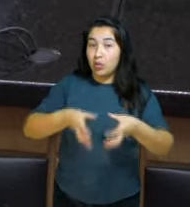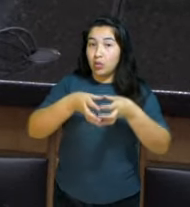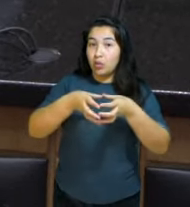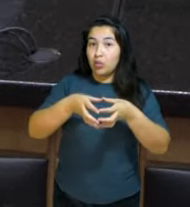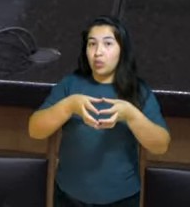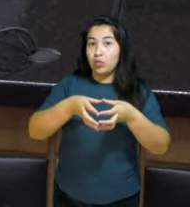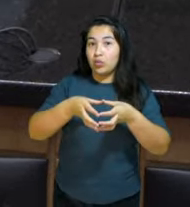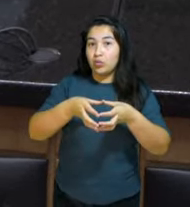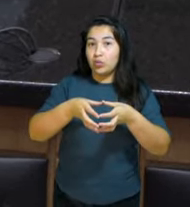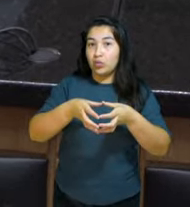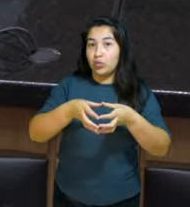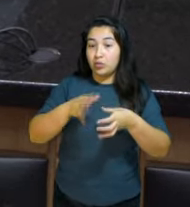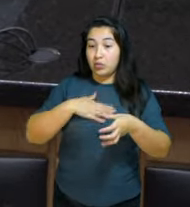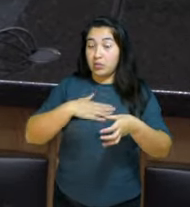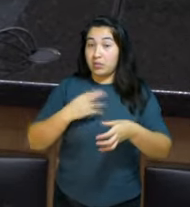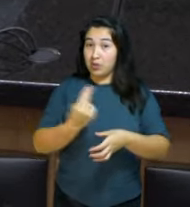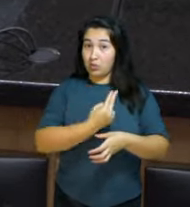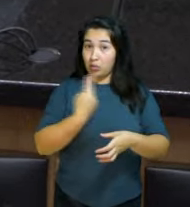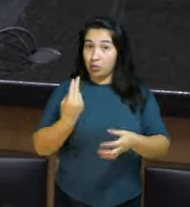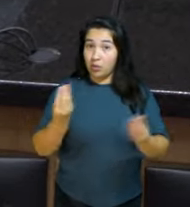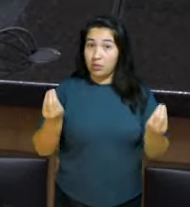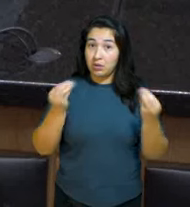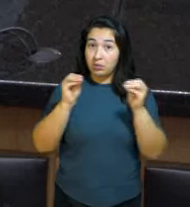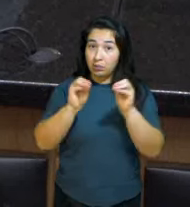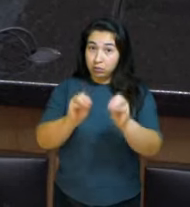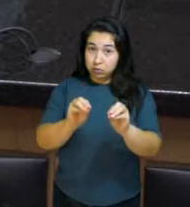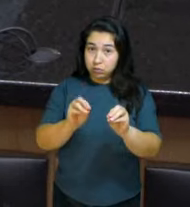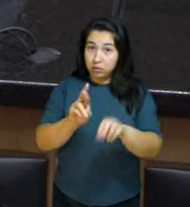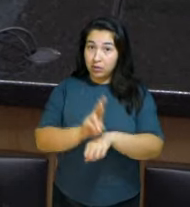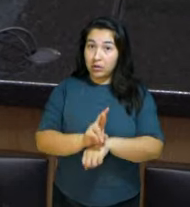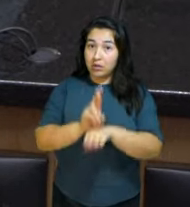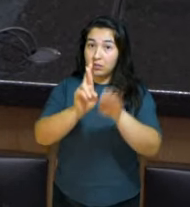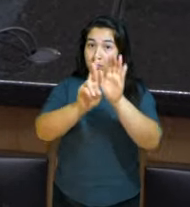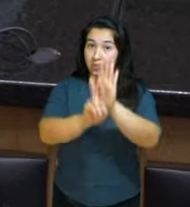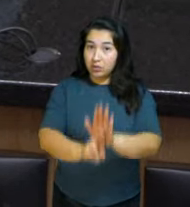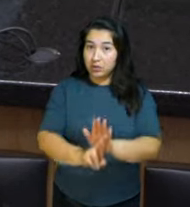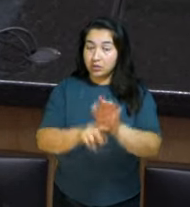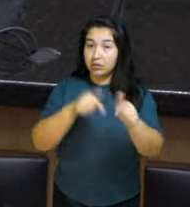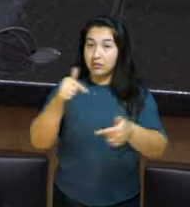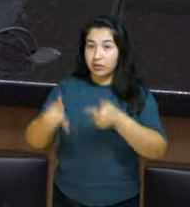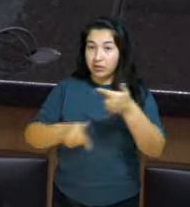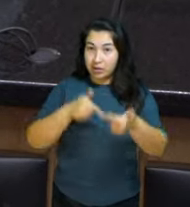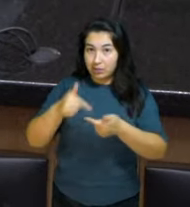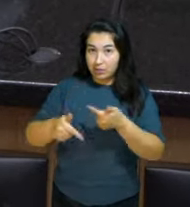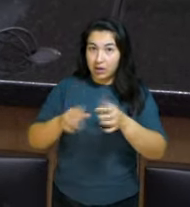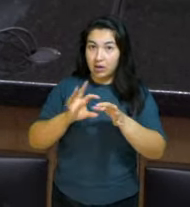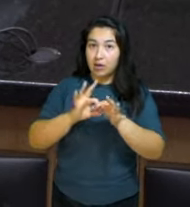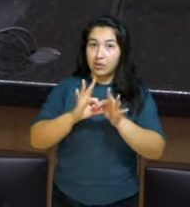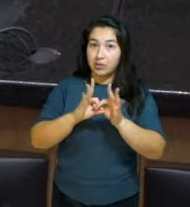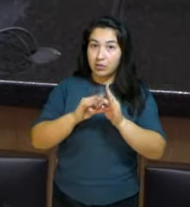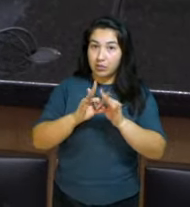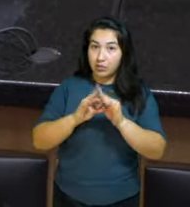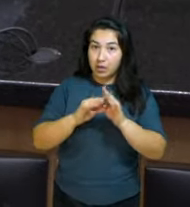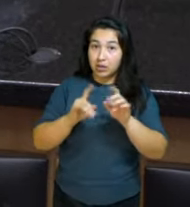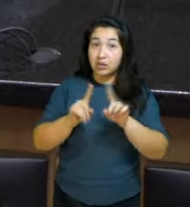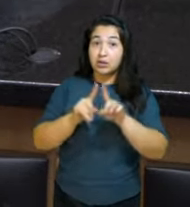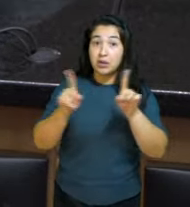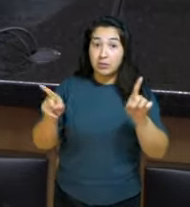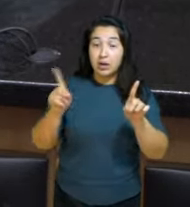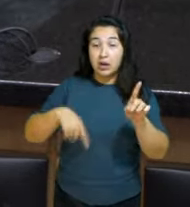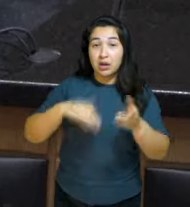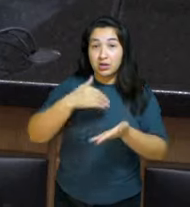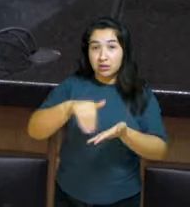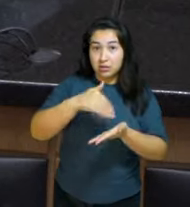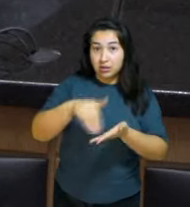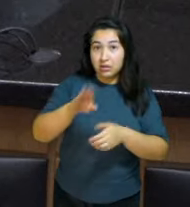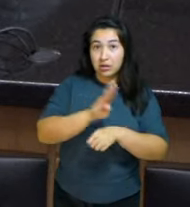consegui mobilizar, o meu nome estava lá, como um representante para estar trabalhando no Parajás, mesmo sendo secretário de Blumenau, e